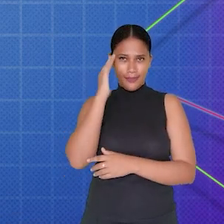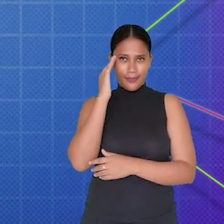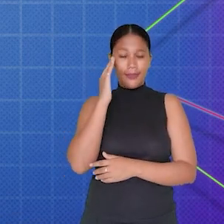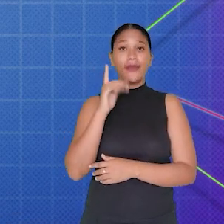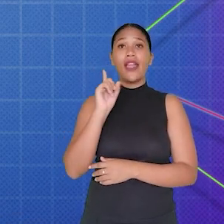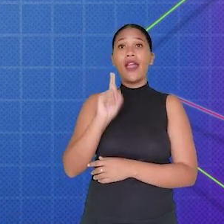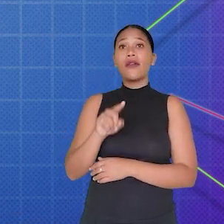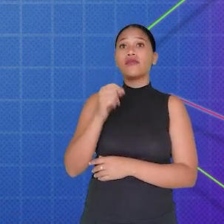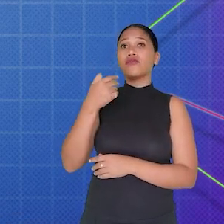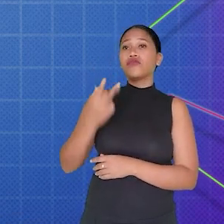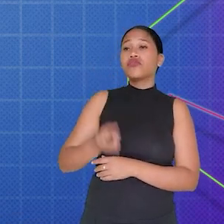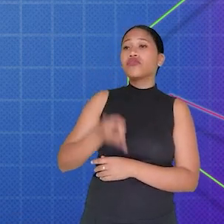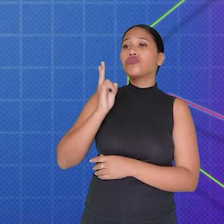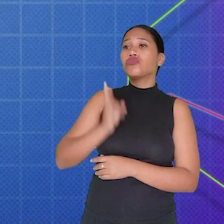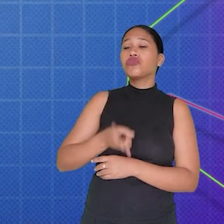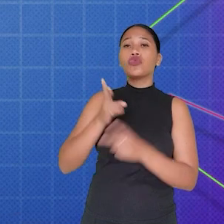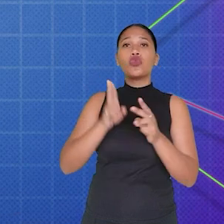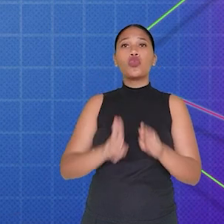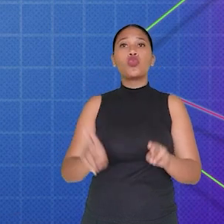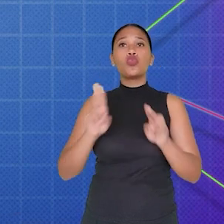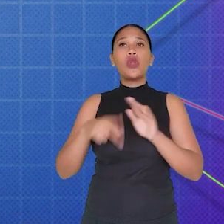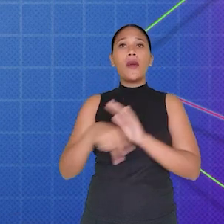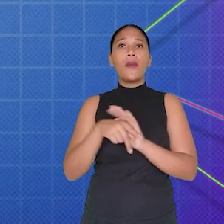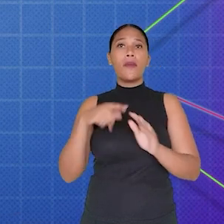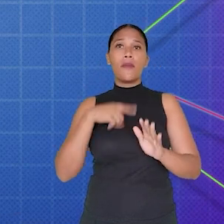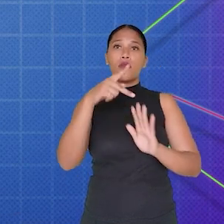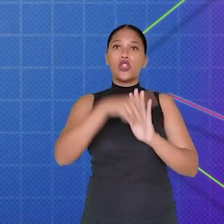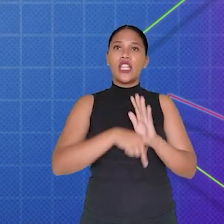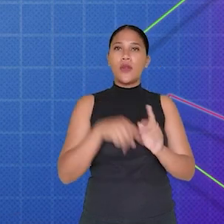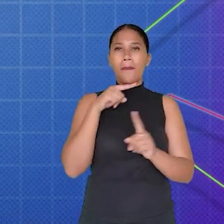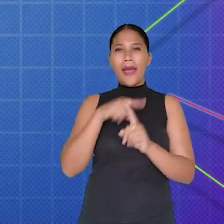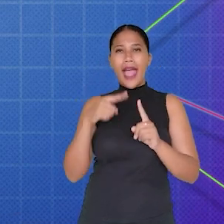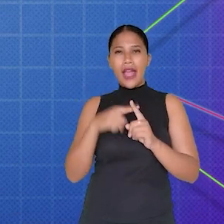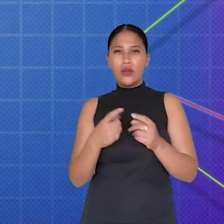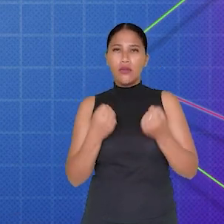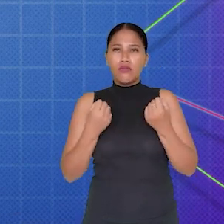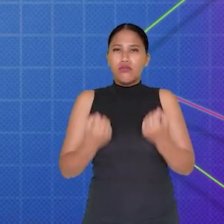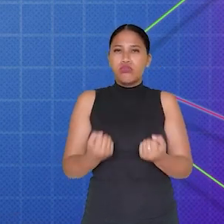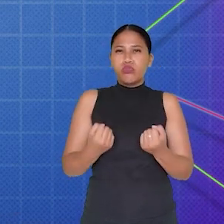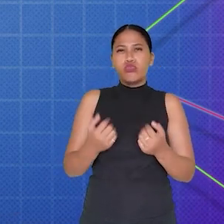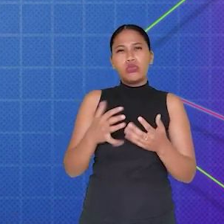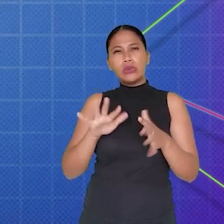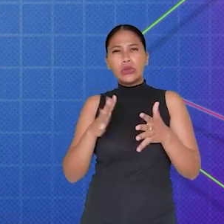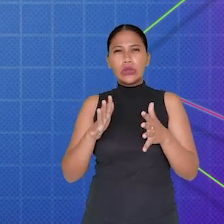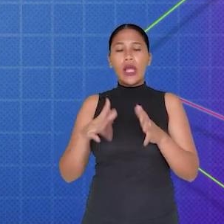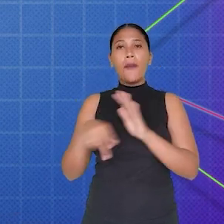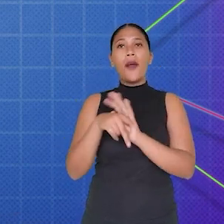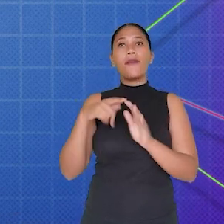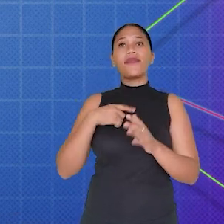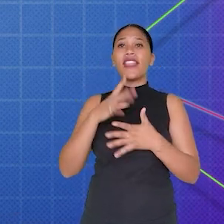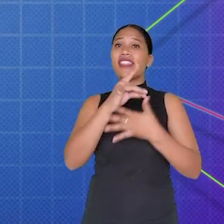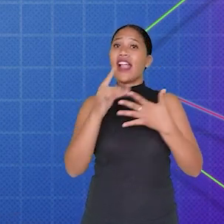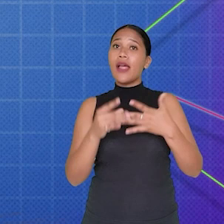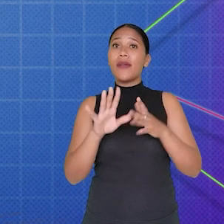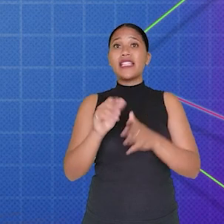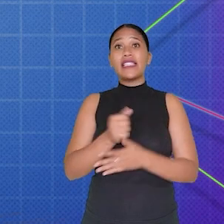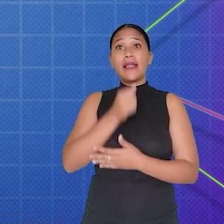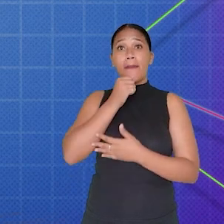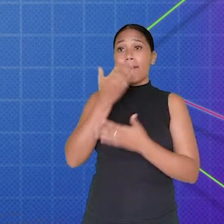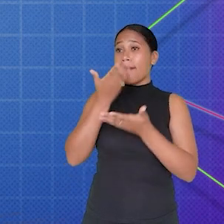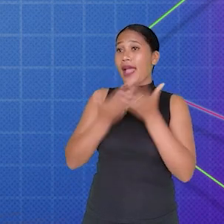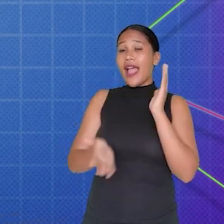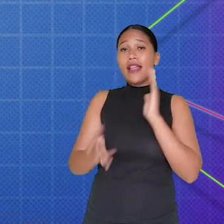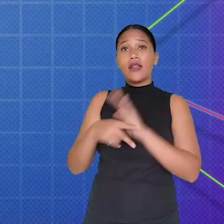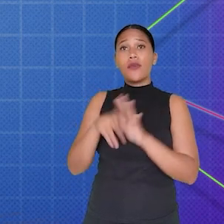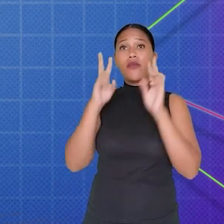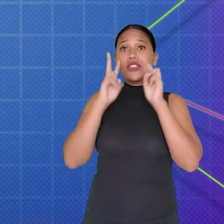versão tradicional, sabe? É frequentemente utilizado em projetos de médio porte, onde é importante apresentar informações detalhadas,